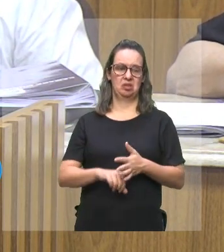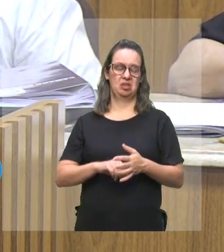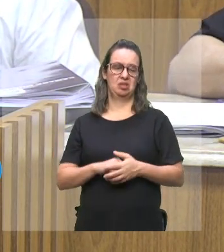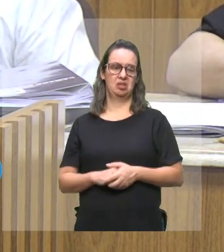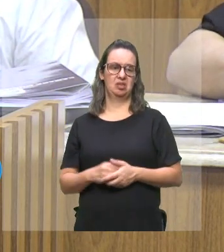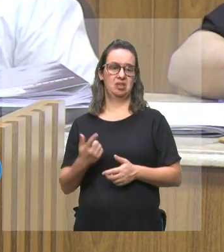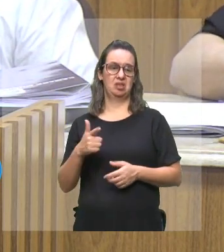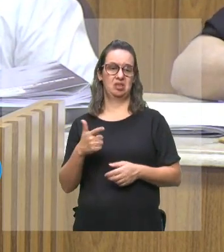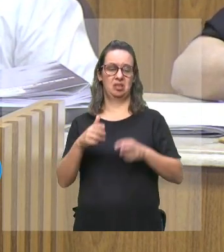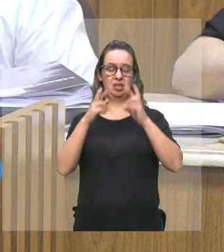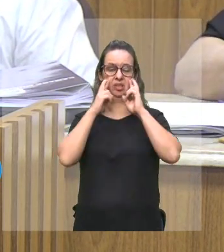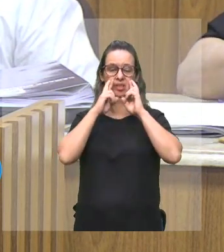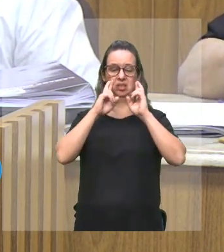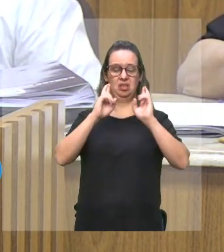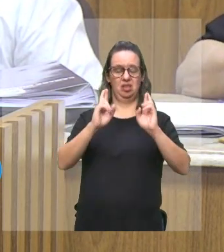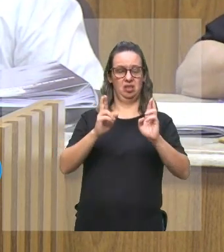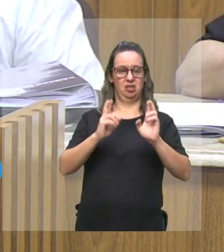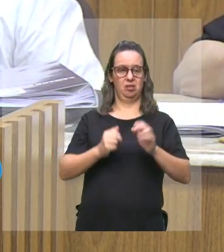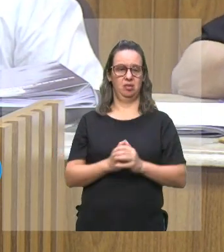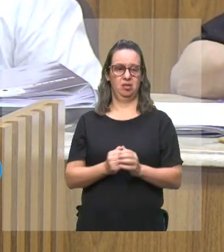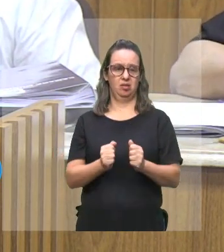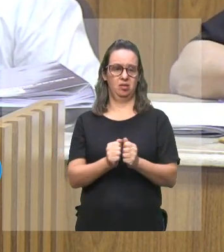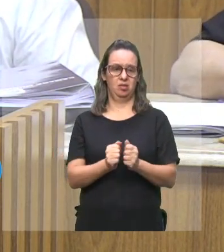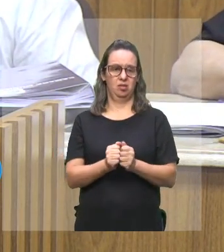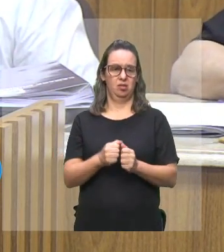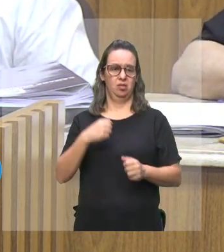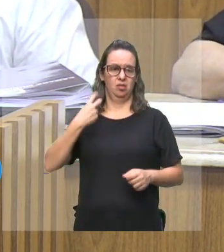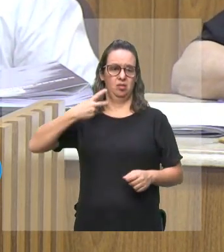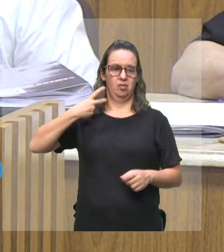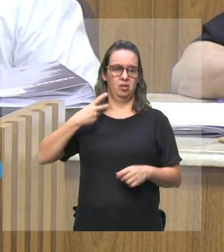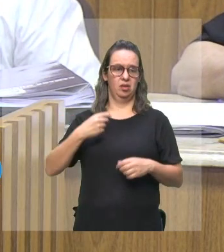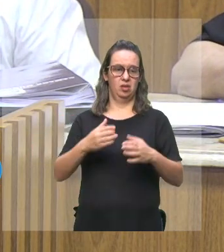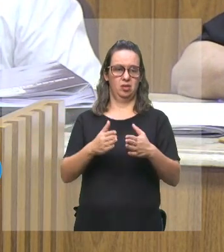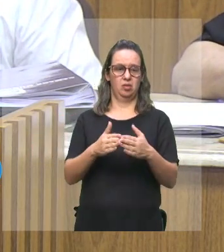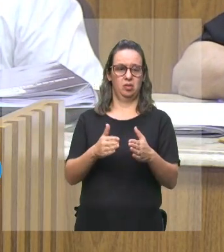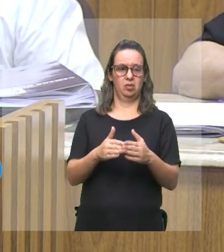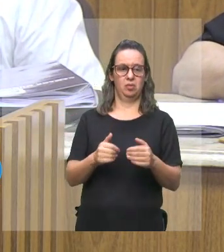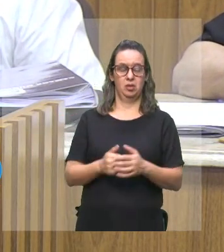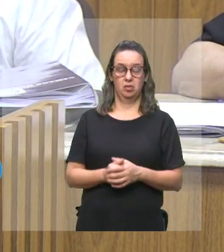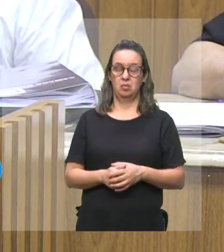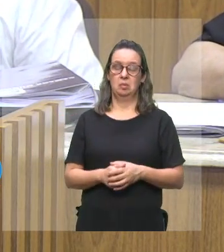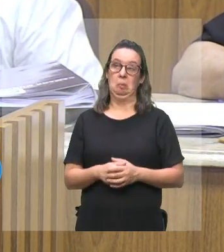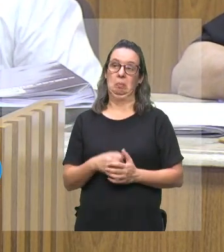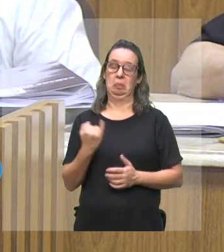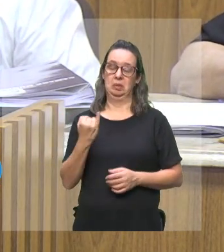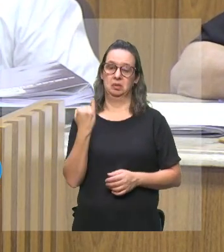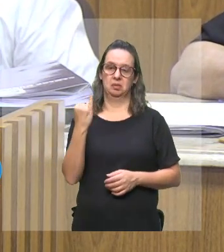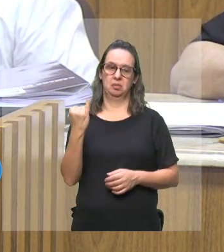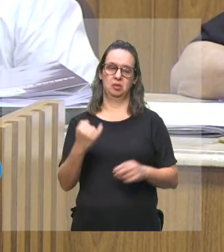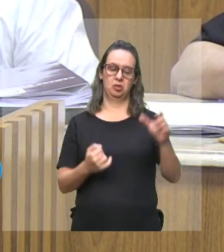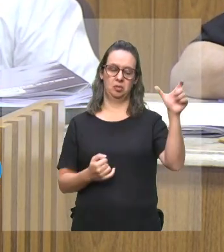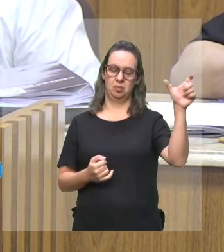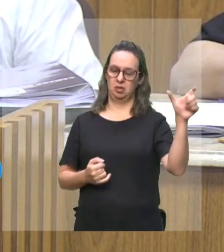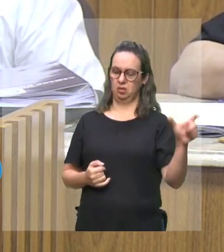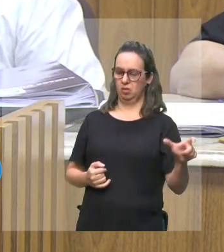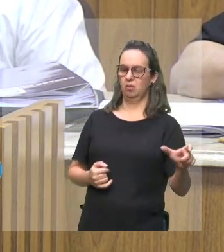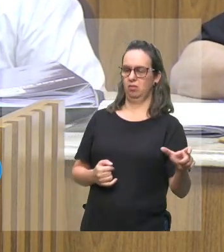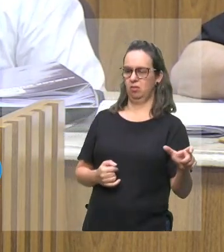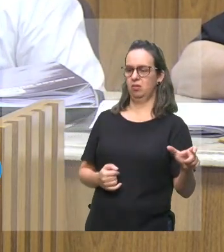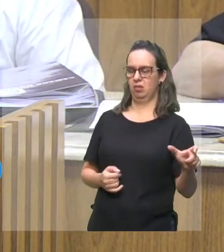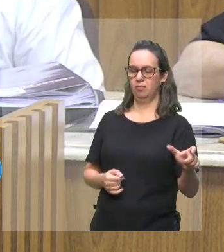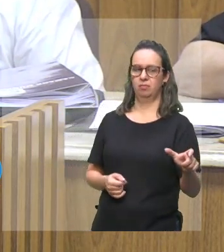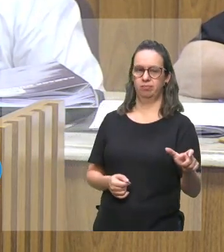desrespeito para com o vereador solicitante e com o munícipe que o indagou a respeito de tal